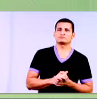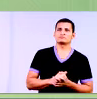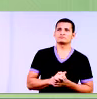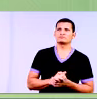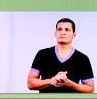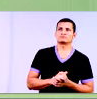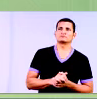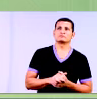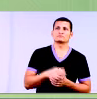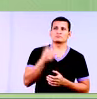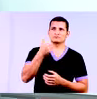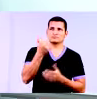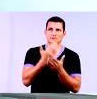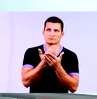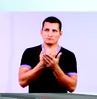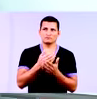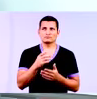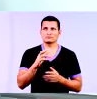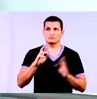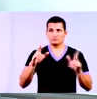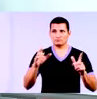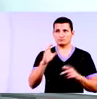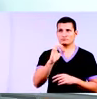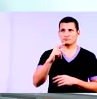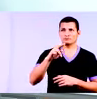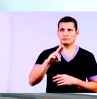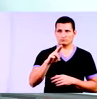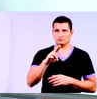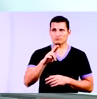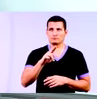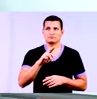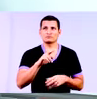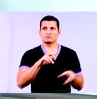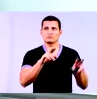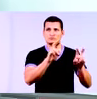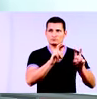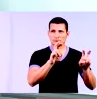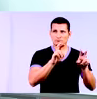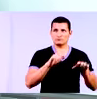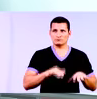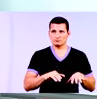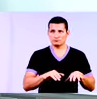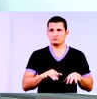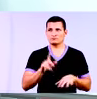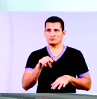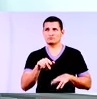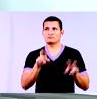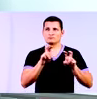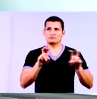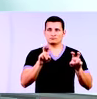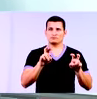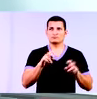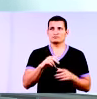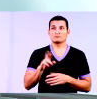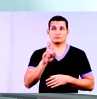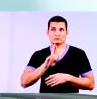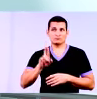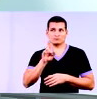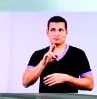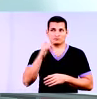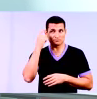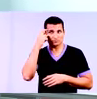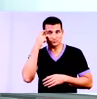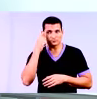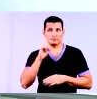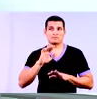Na primeira aula a gente diferenciava a CPU, monitor e teclado. Era isso que era o computador. Né? Para o usuário continua sendo, mas para o profissional de TI já não é